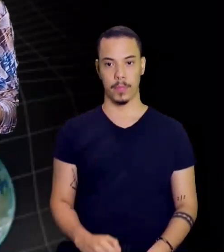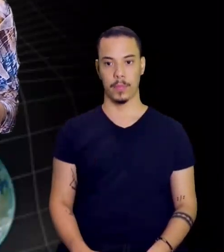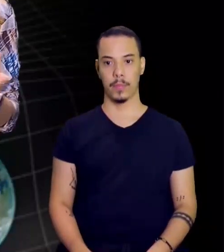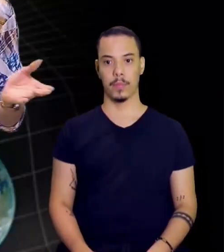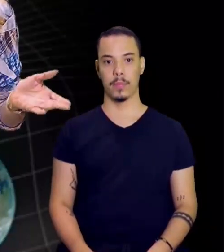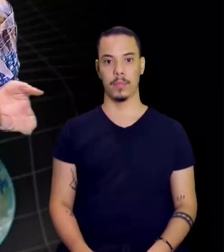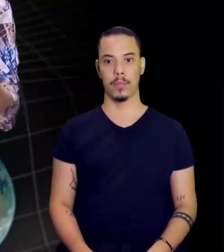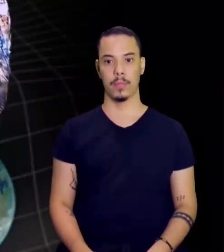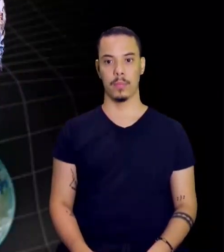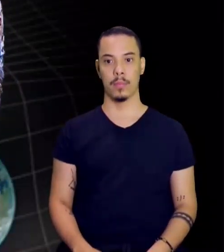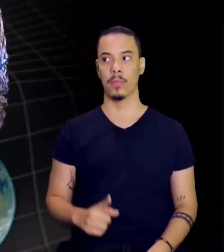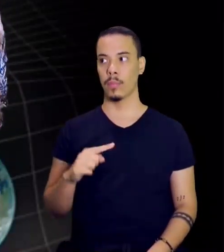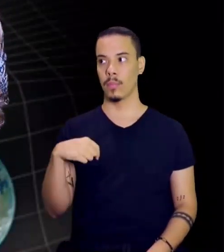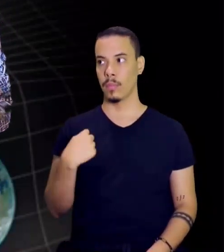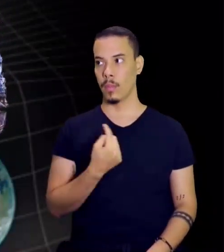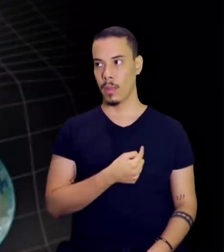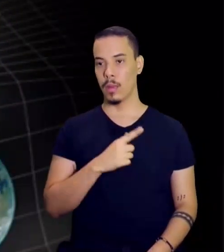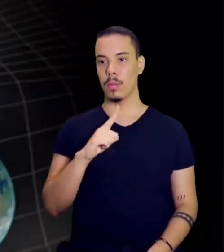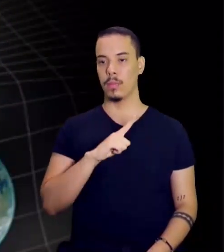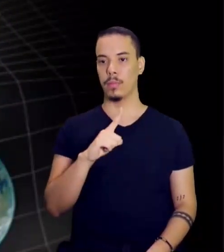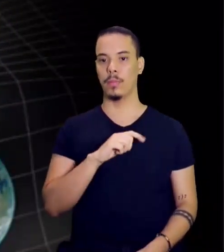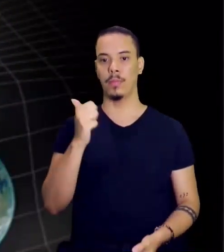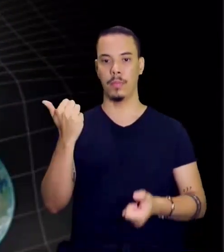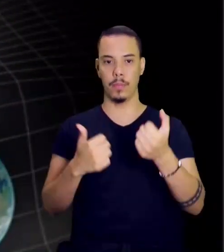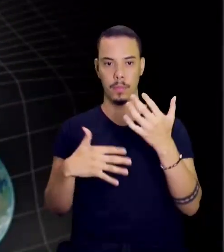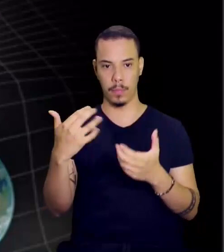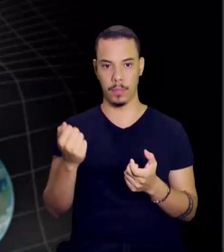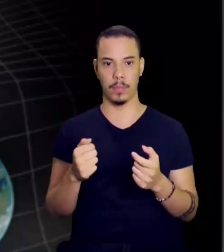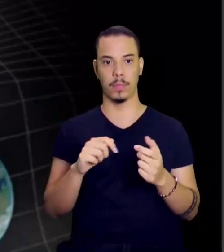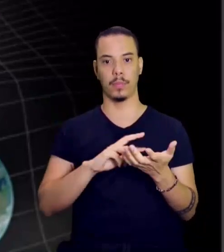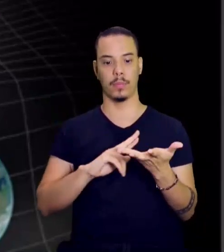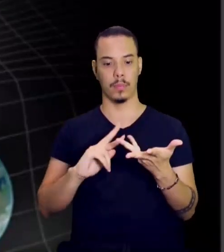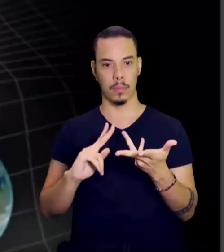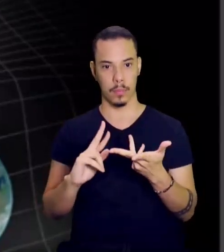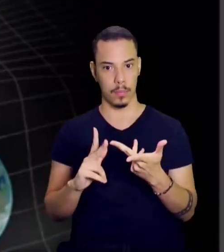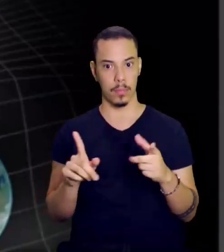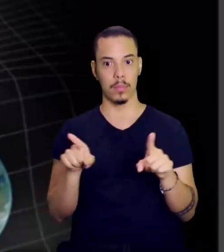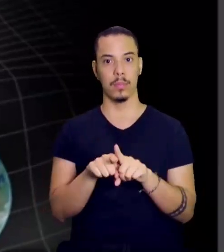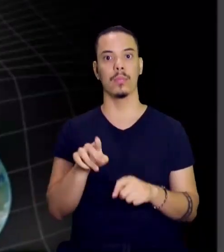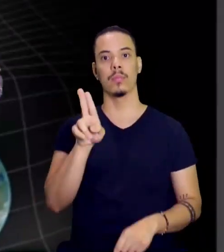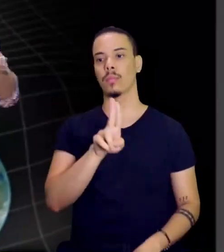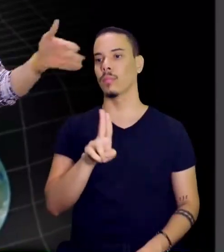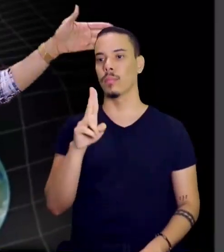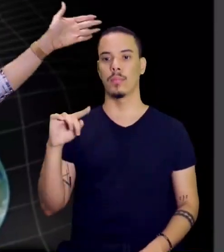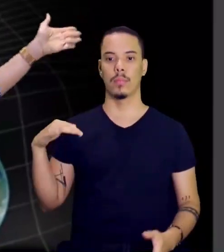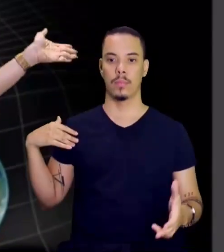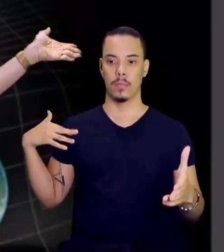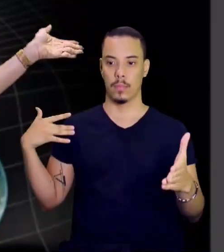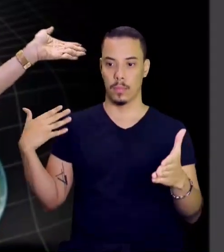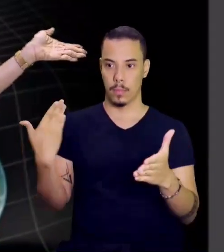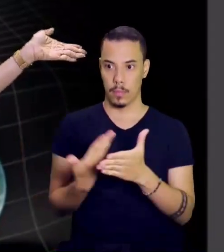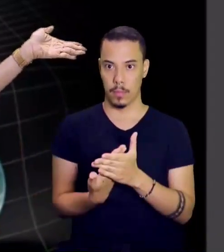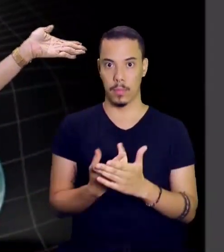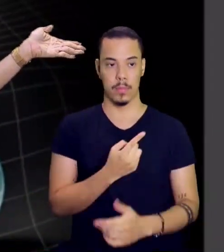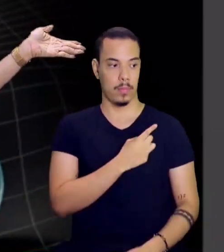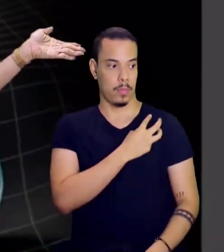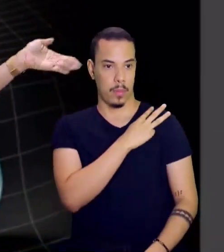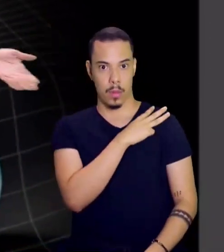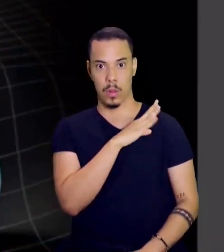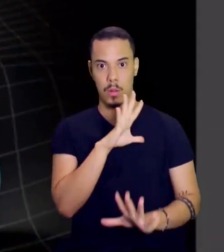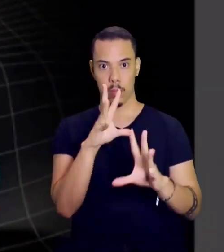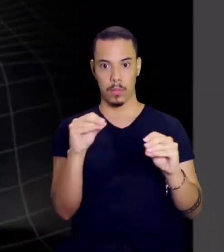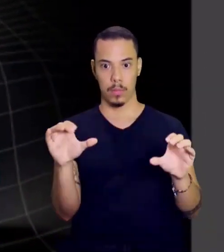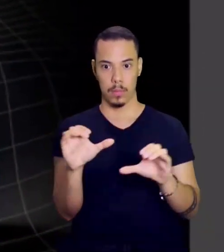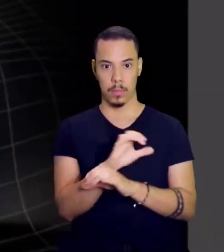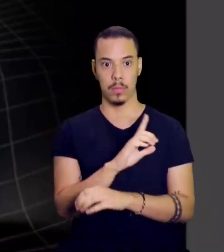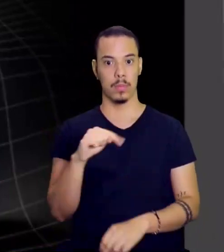Nós temos aí, vimos muito sobre grandezas e unidades, né, professor? A gente vai utilizar isso durante todo o nosso ensino médio, ok?